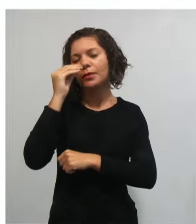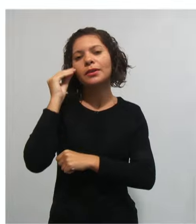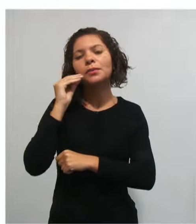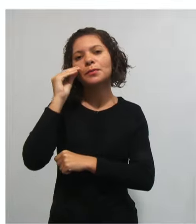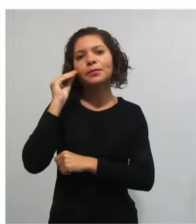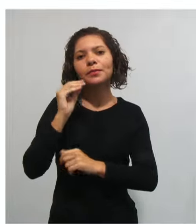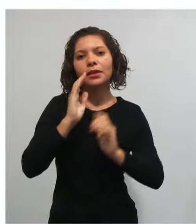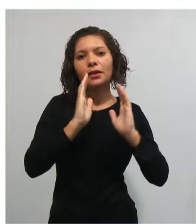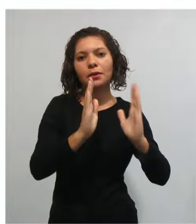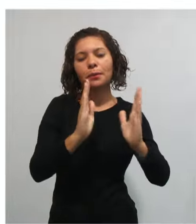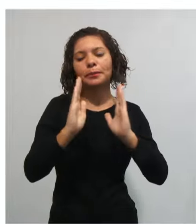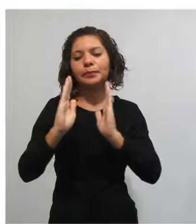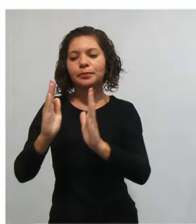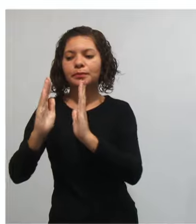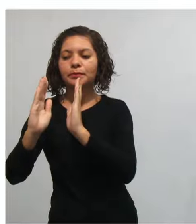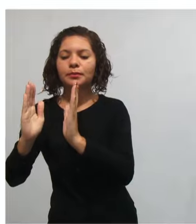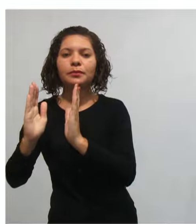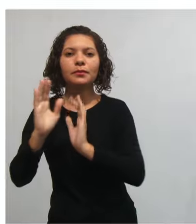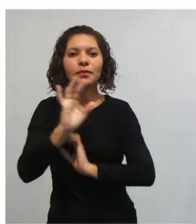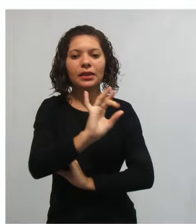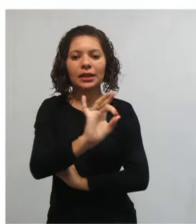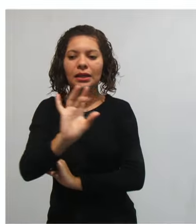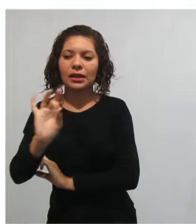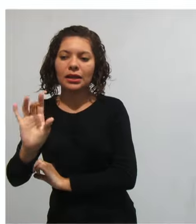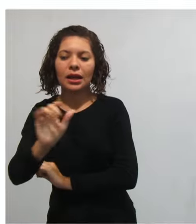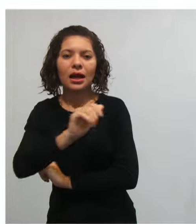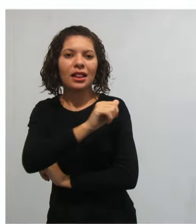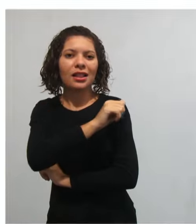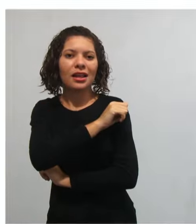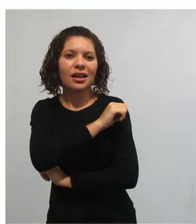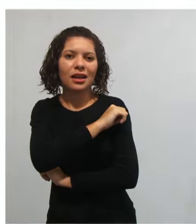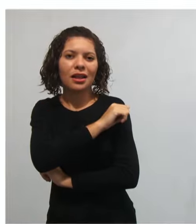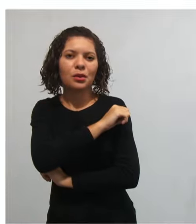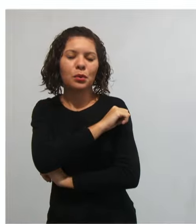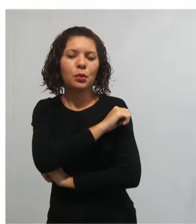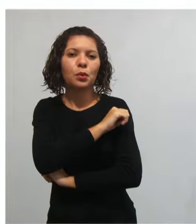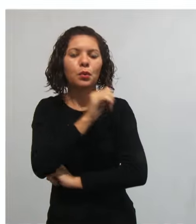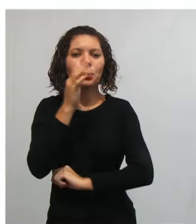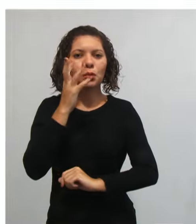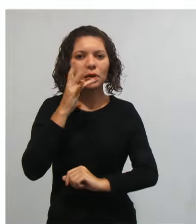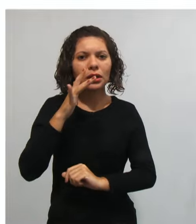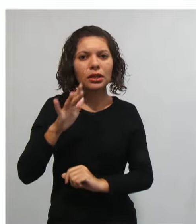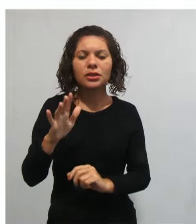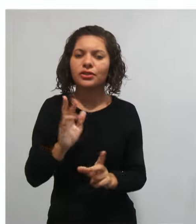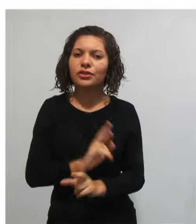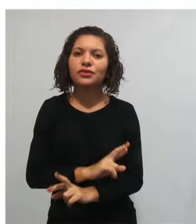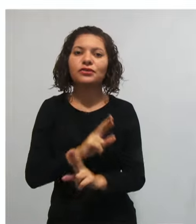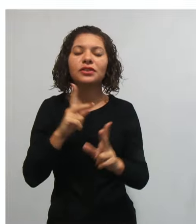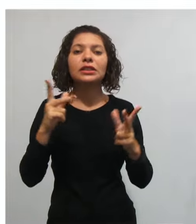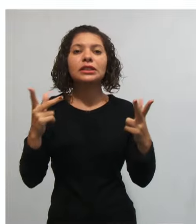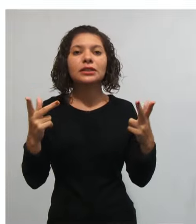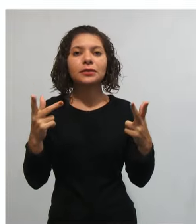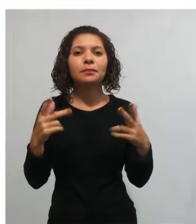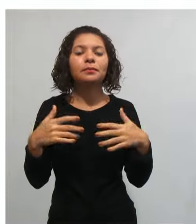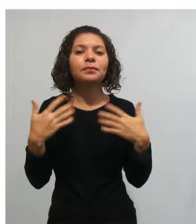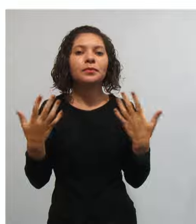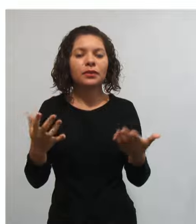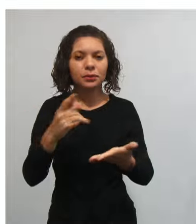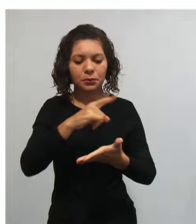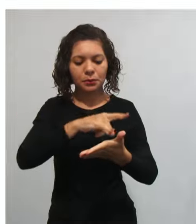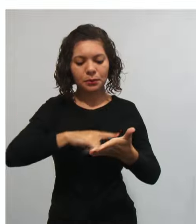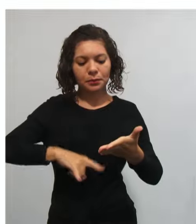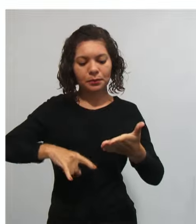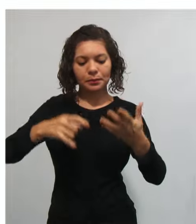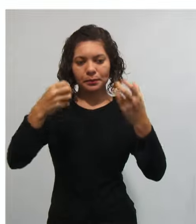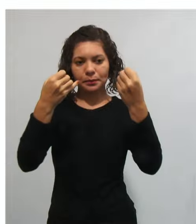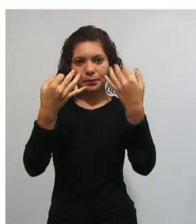todas as experiências necessárias naquela etapa e que cada criança tem a sua sua singularidade então o que